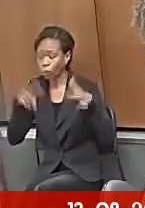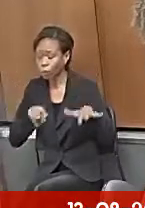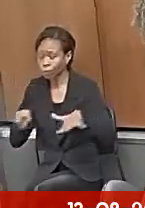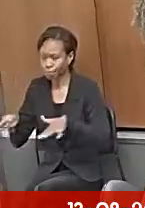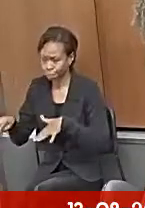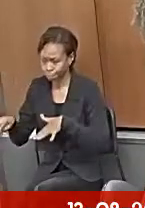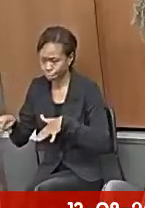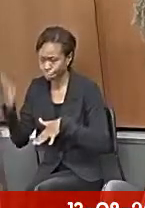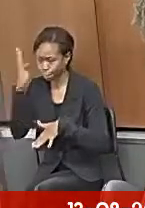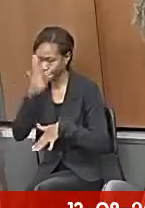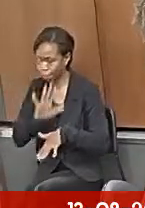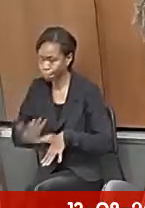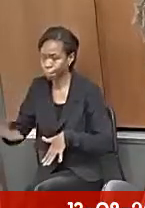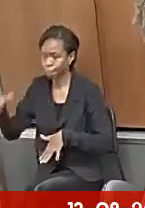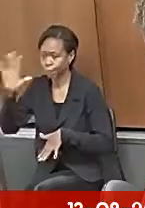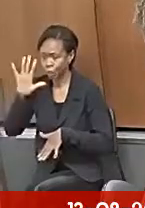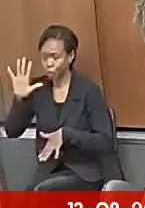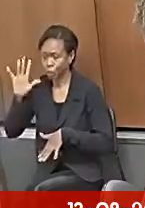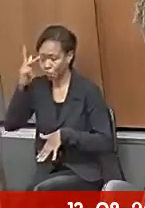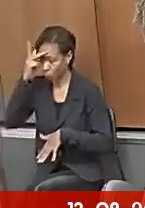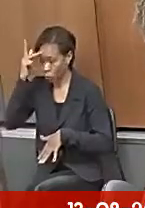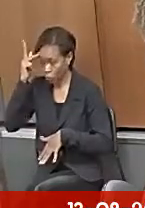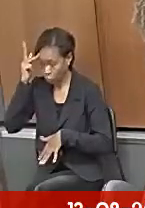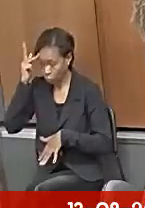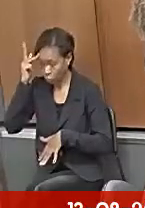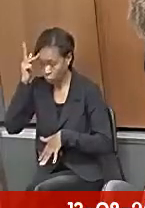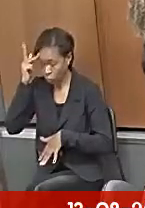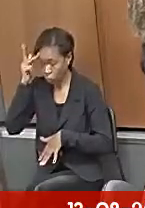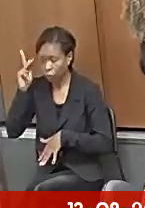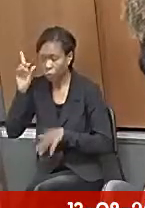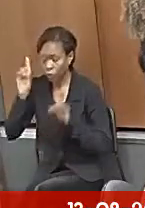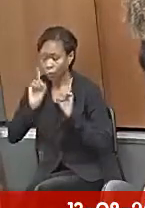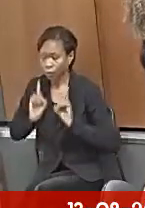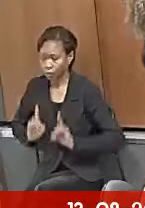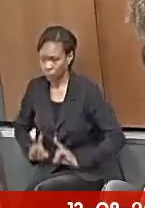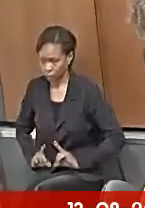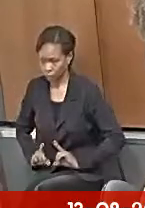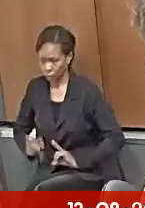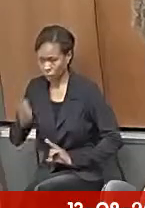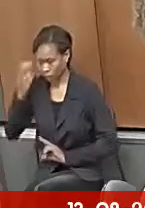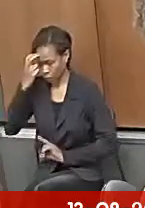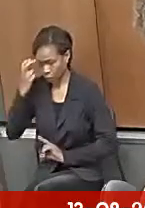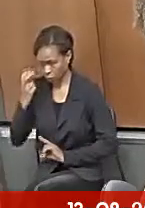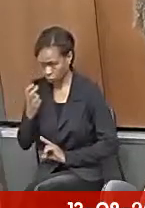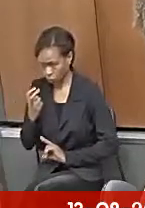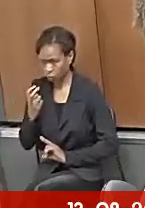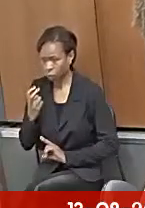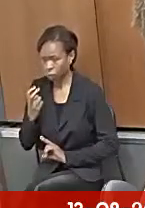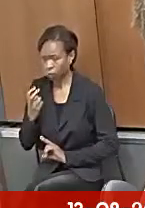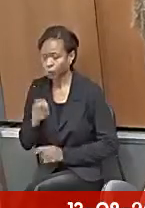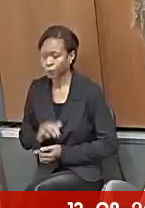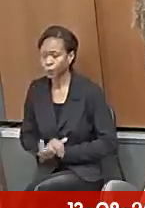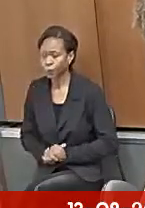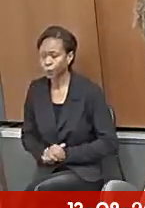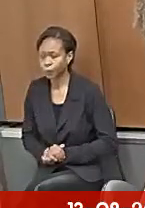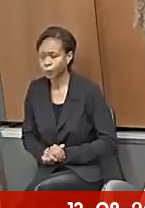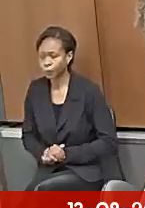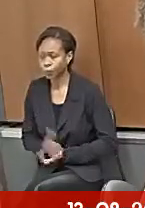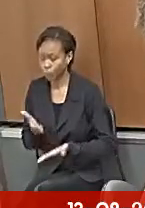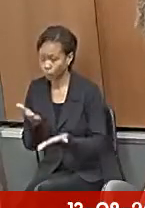é intelectual e múltipla em votação requerimento os deputados que apoiam se encontram aprovado o requerimento